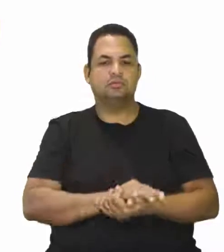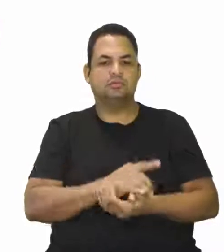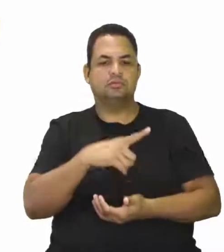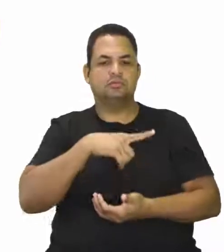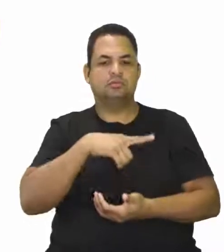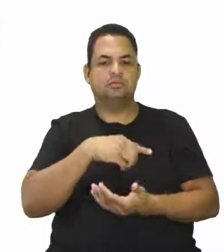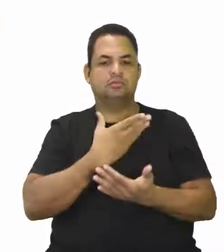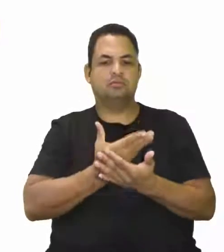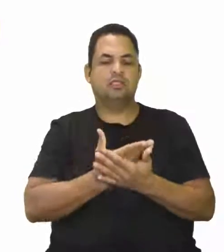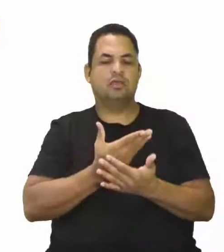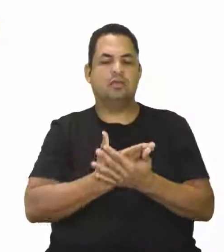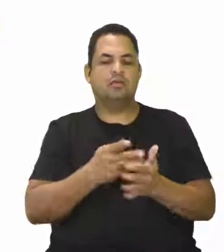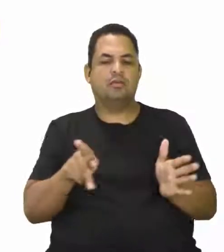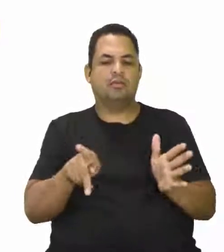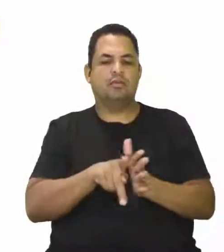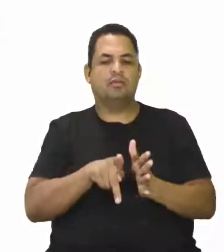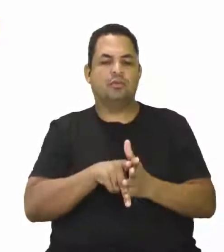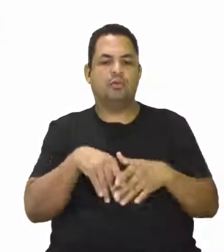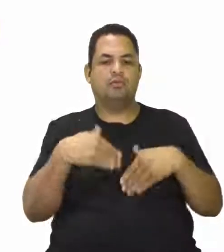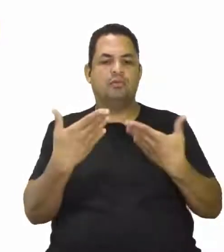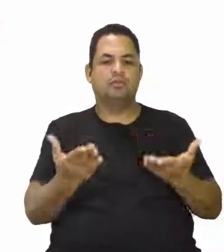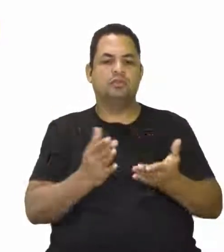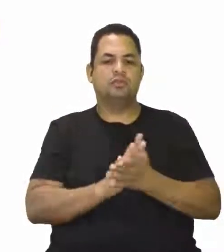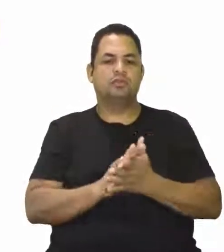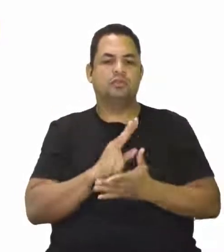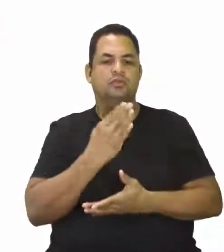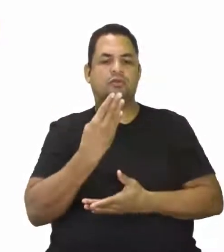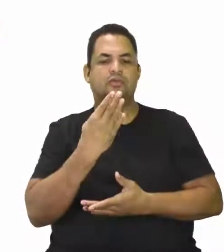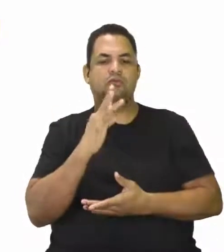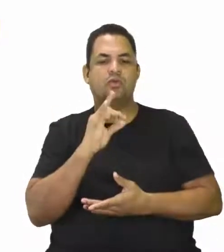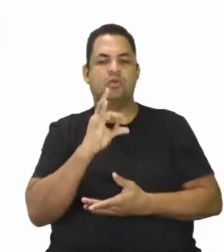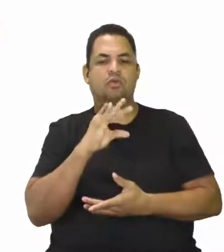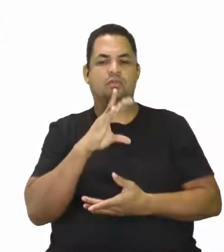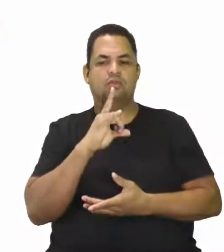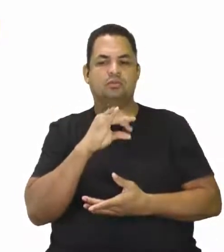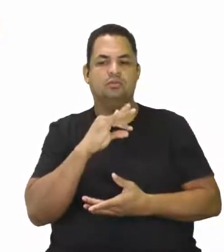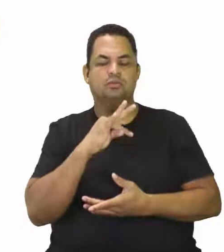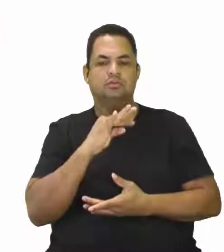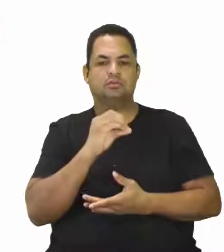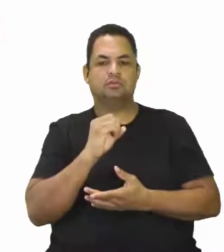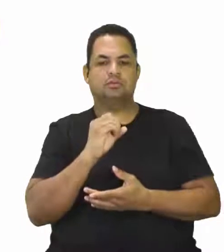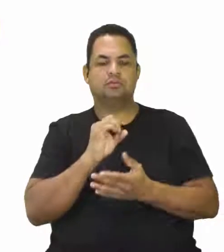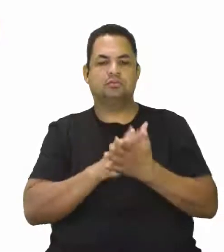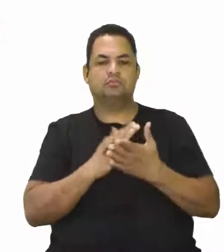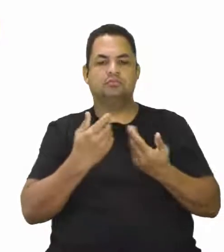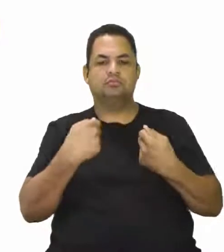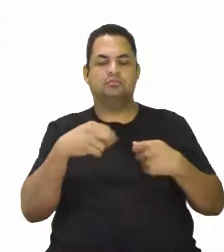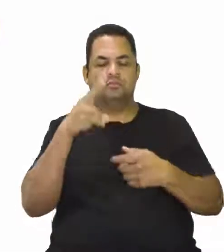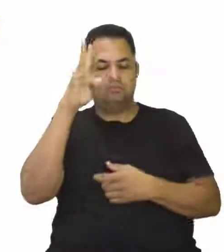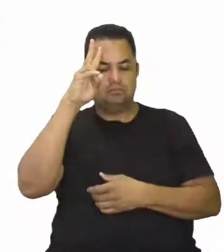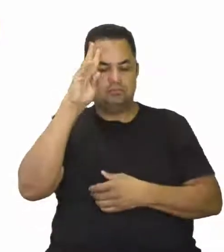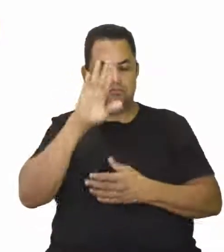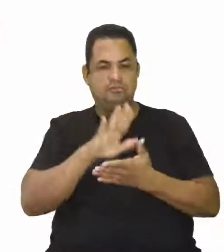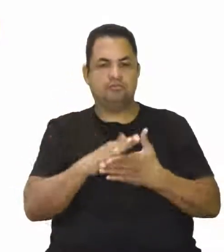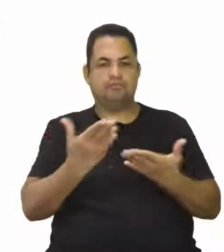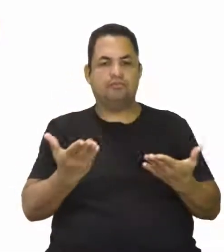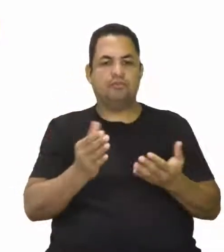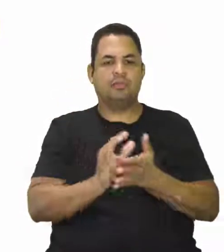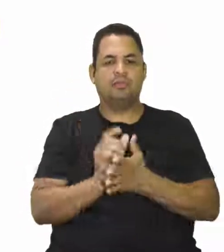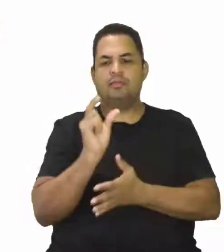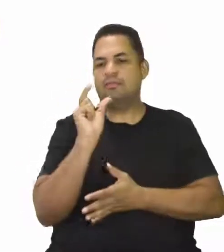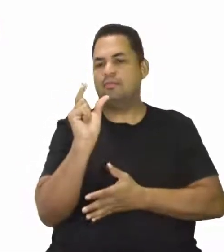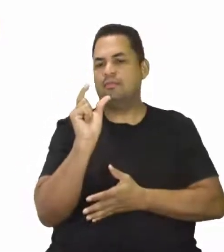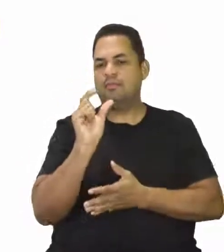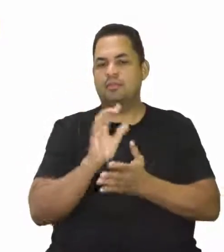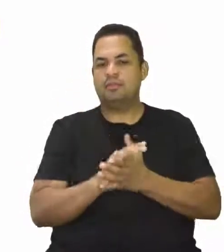uma aula específica lá sobre os falsos cognatos, mas vocês devem lembrar que são os falsos amigos, que são aquelas palavras